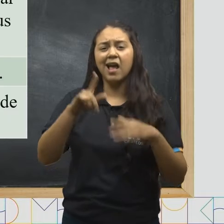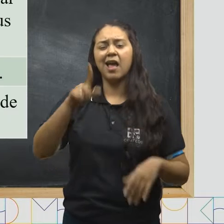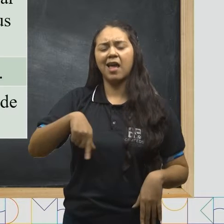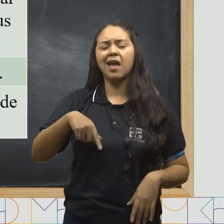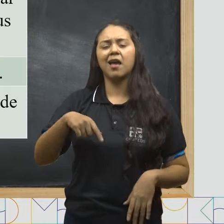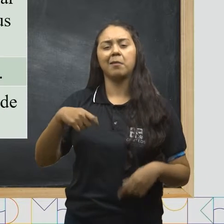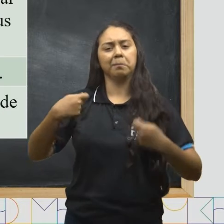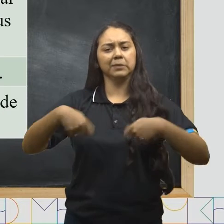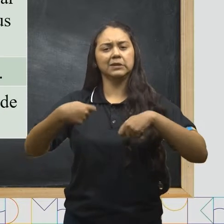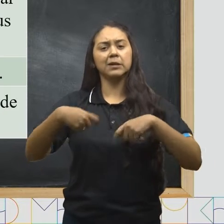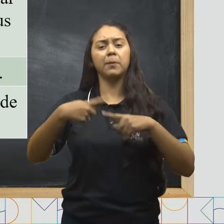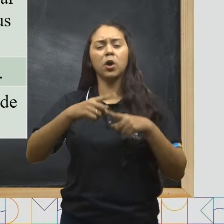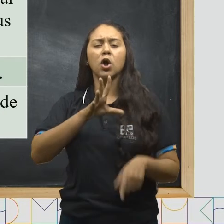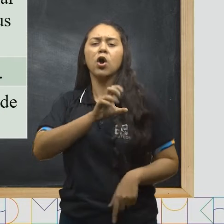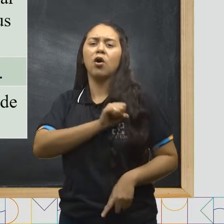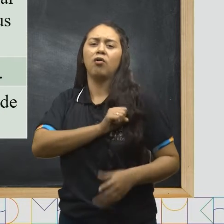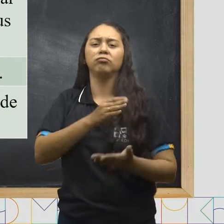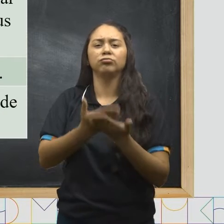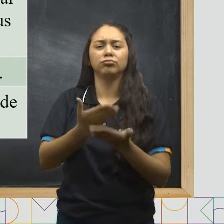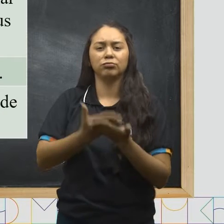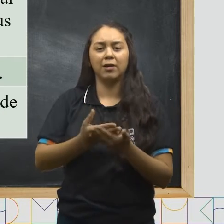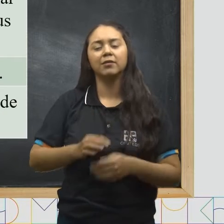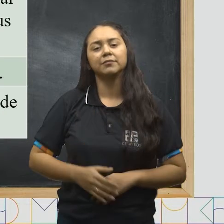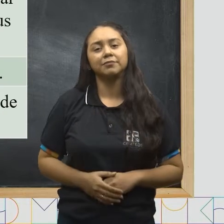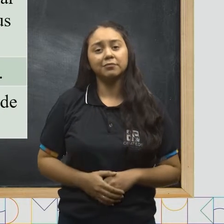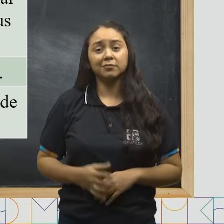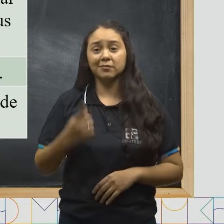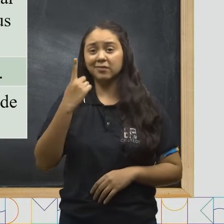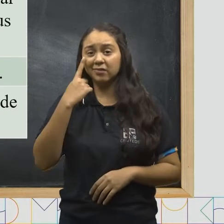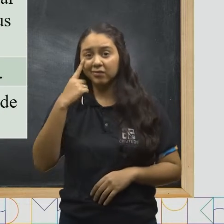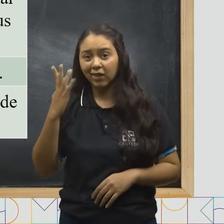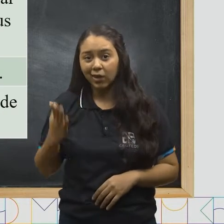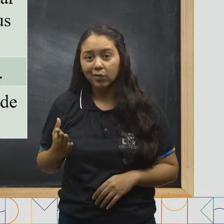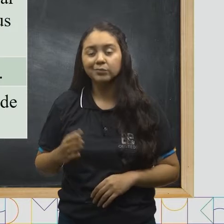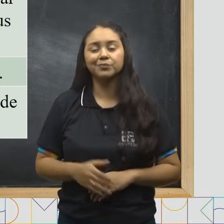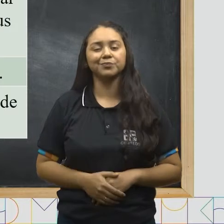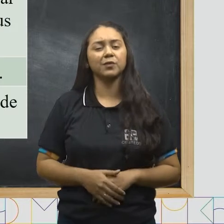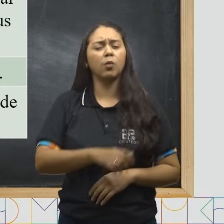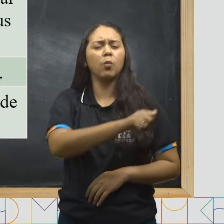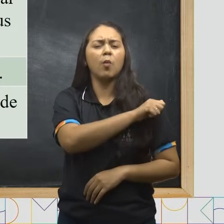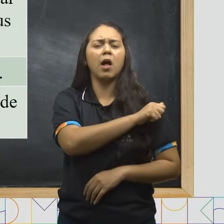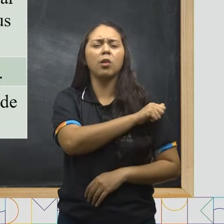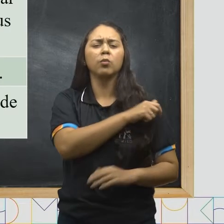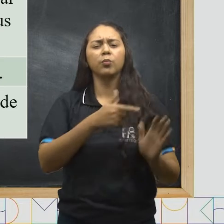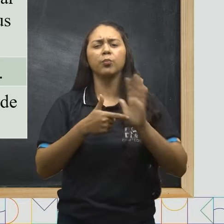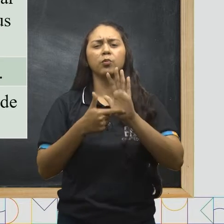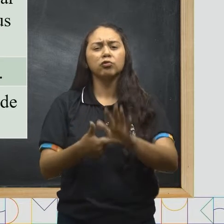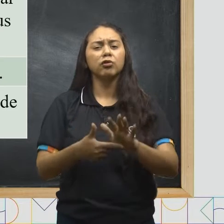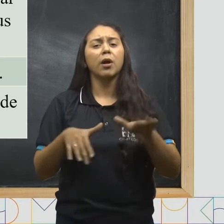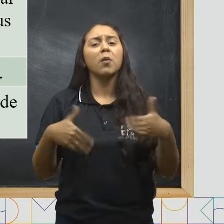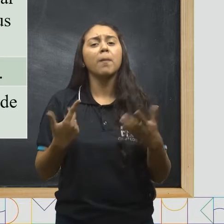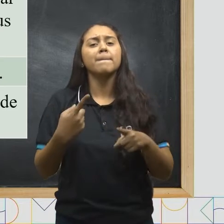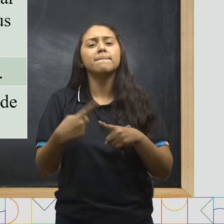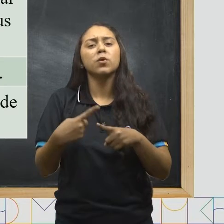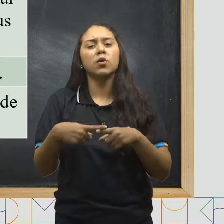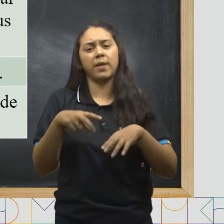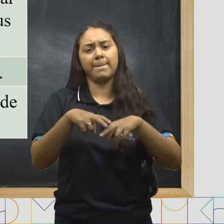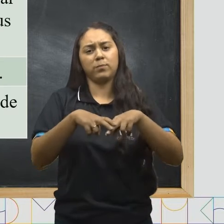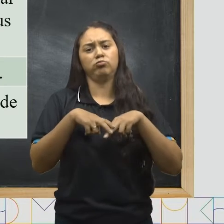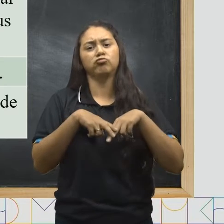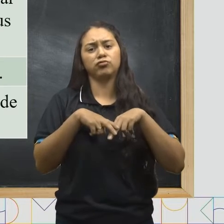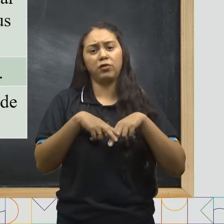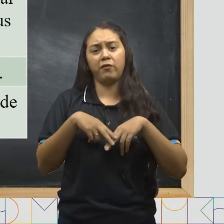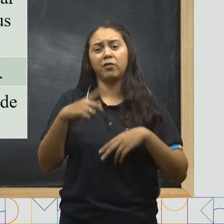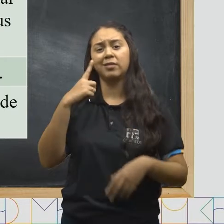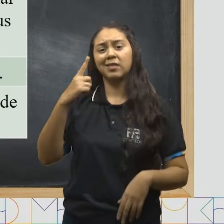pois ele gosta muito de estudar. Veja, os alunos mostraram as razões. Aqui